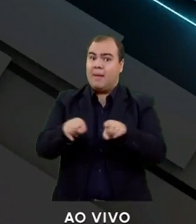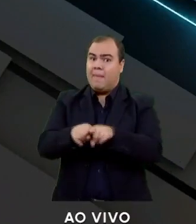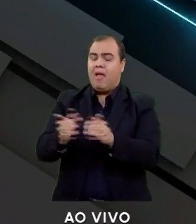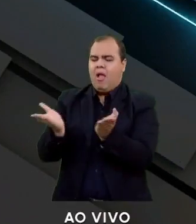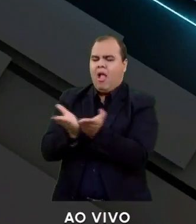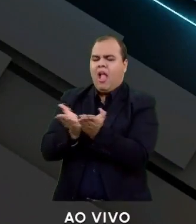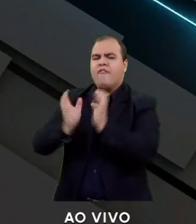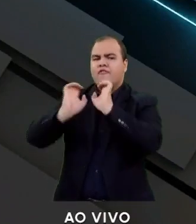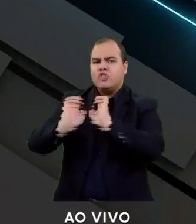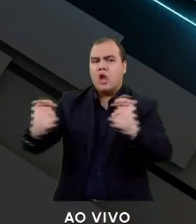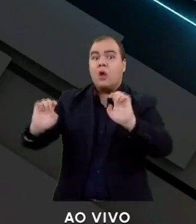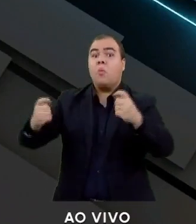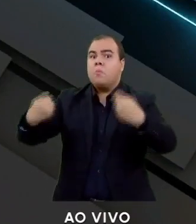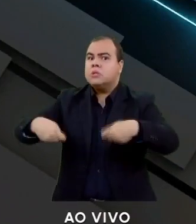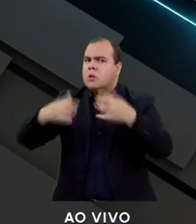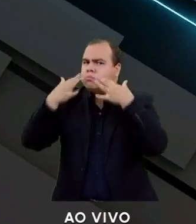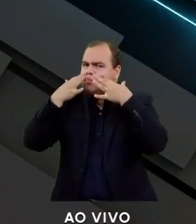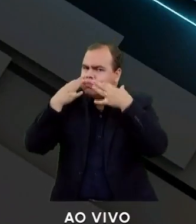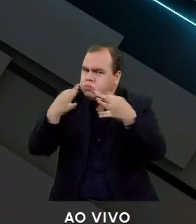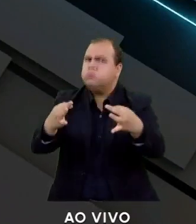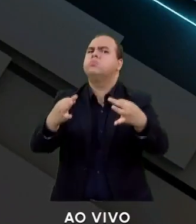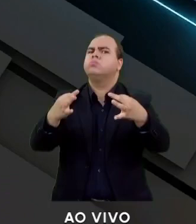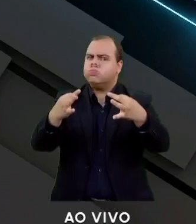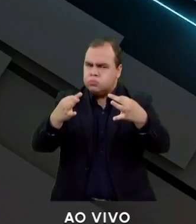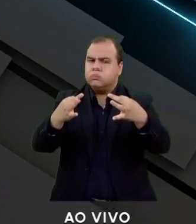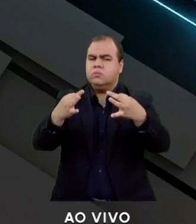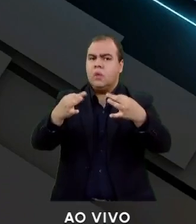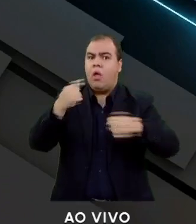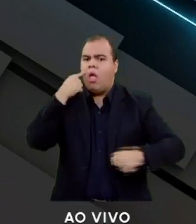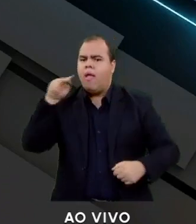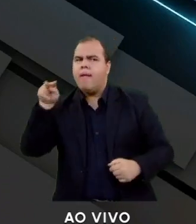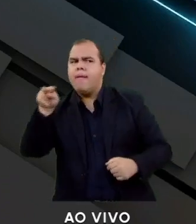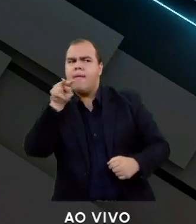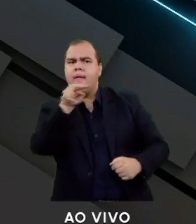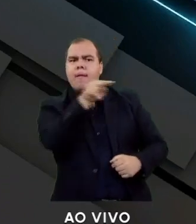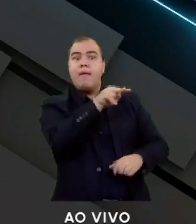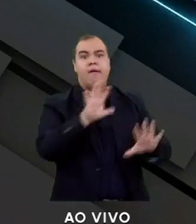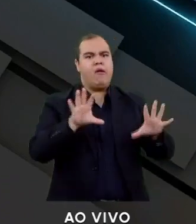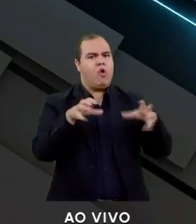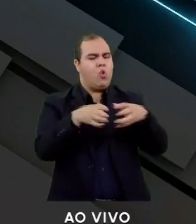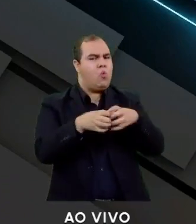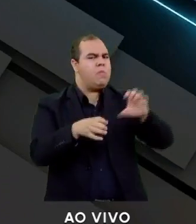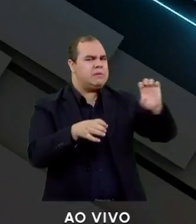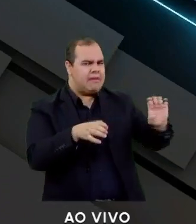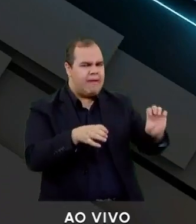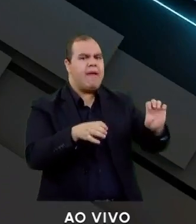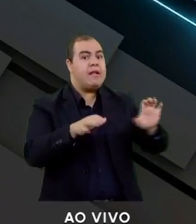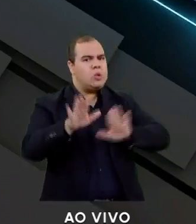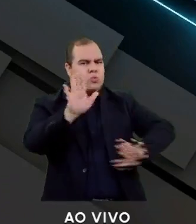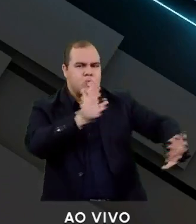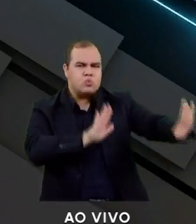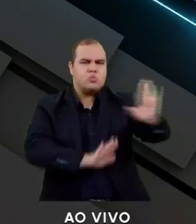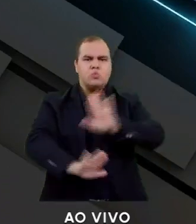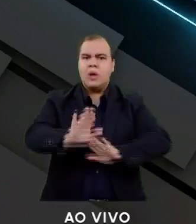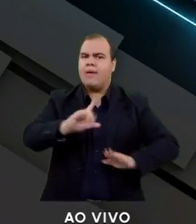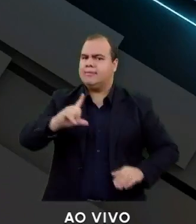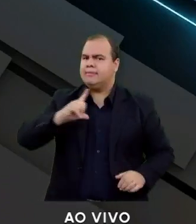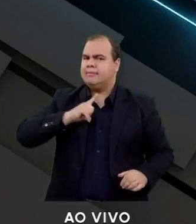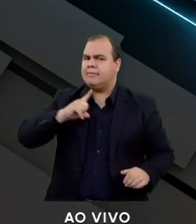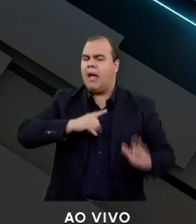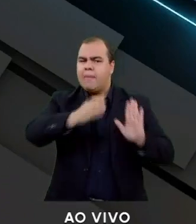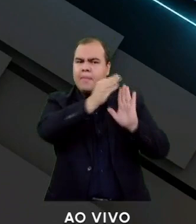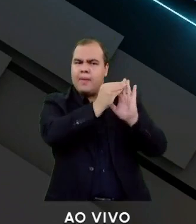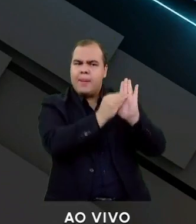nós precisamos ficar muito atentos a estes que fazem parte desse mesmo clube e que tem as mesmas